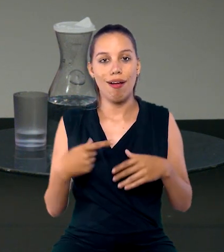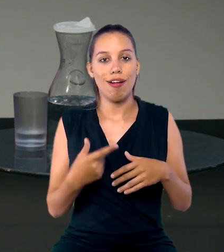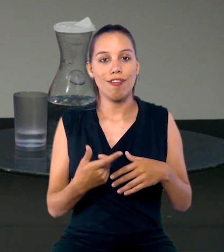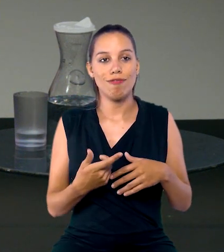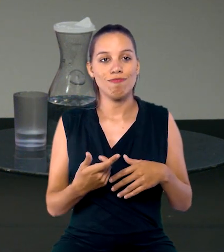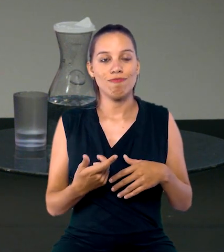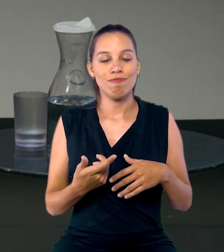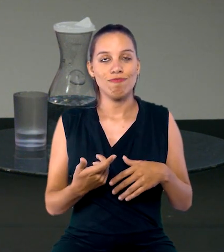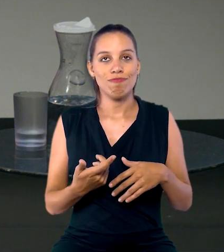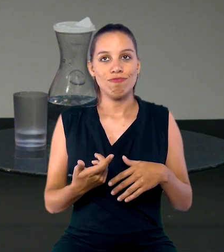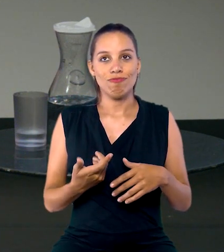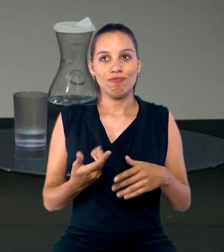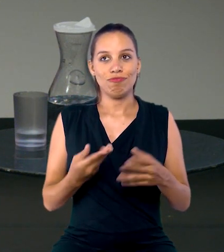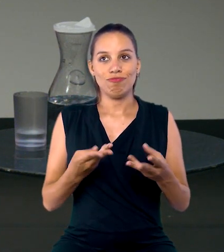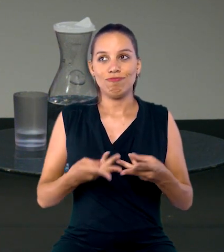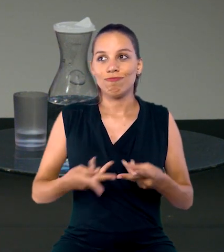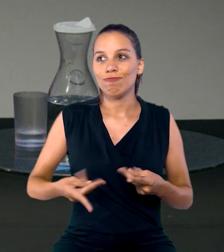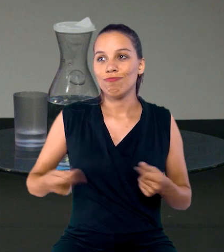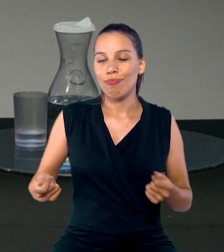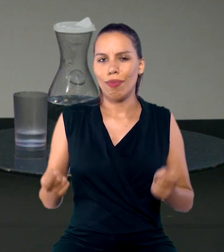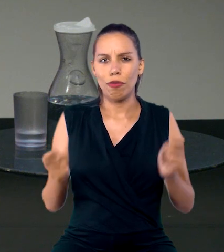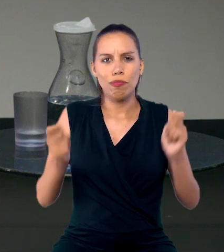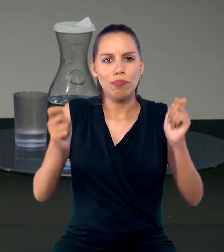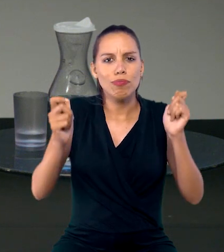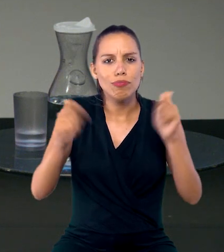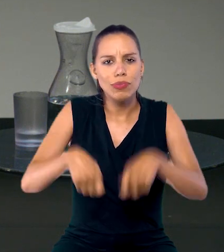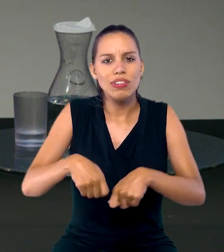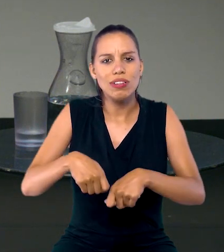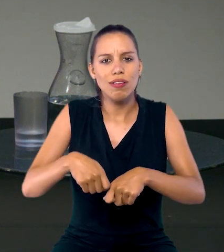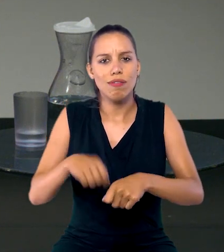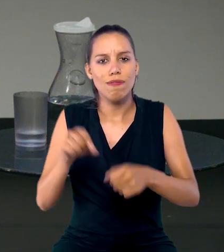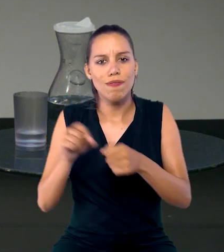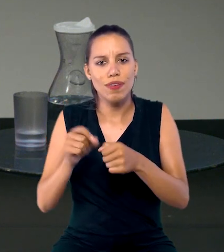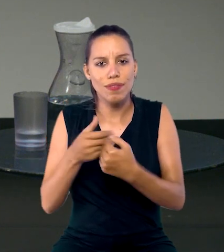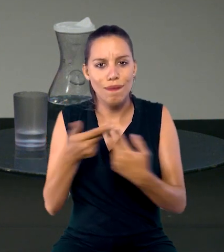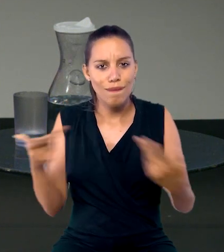muito poderoso de resistência. A alegria como potência de agir.